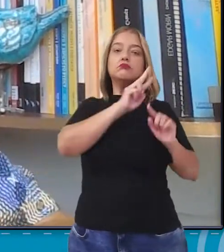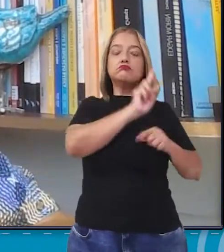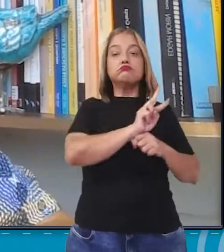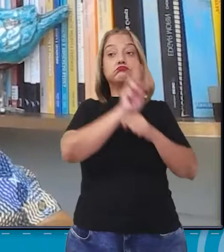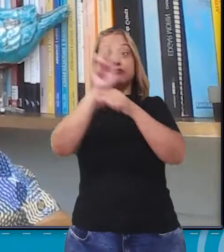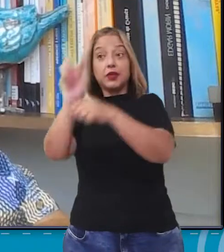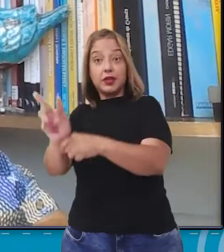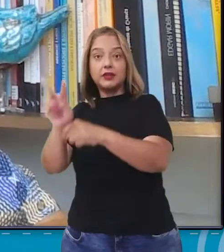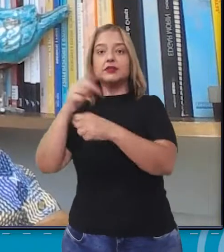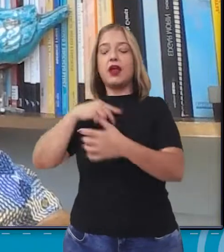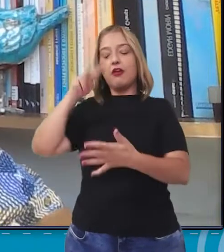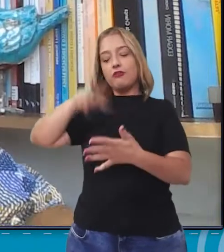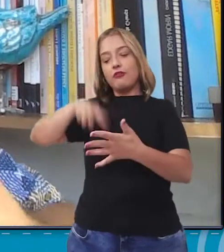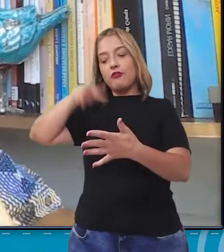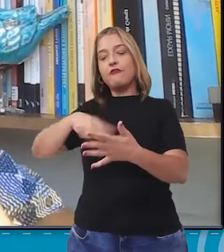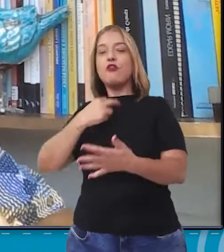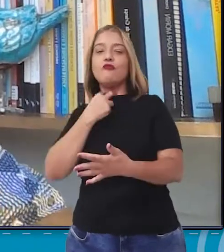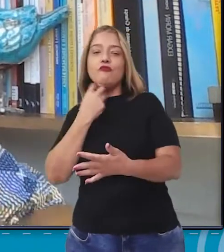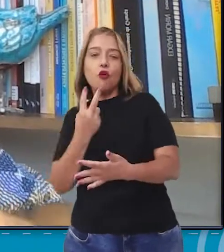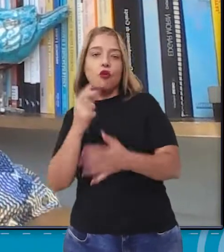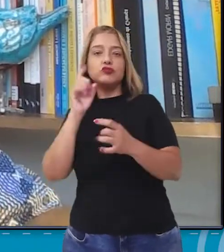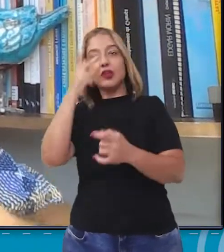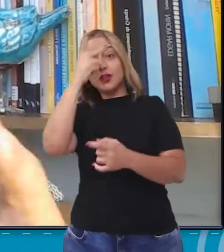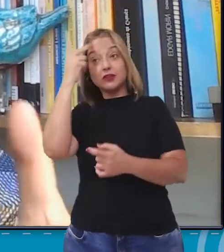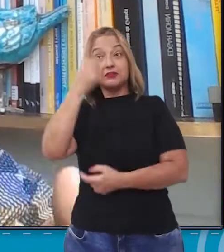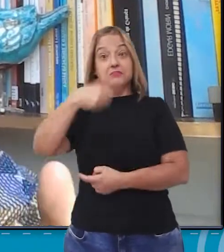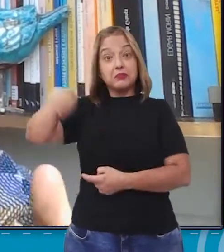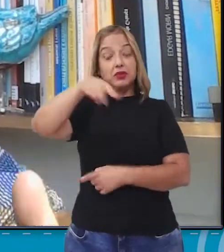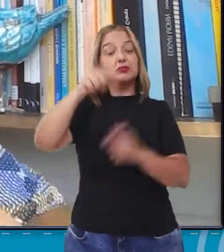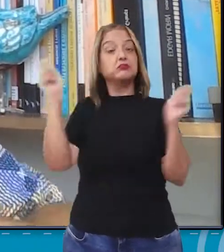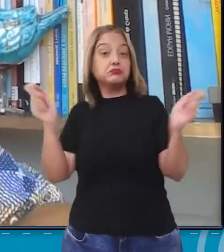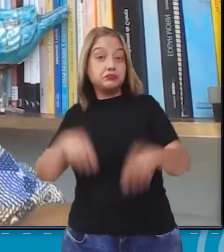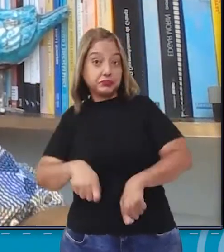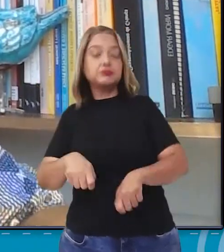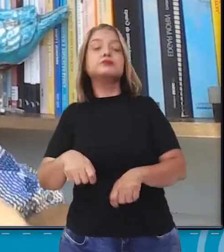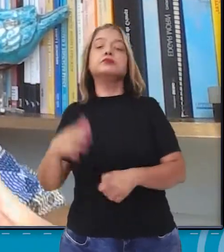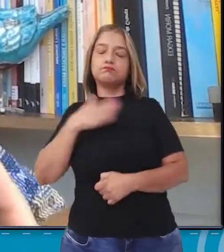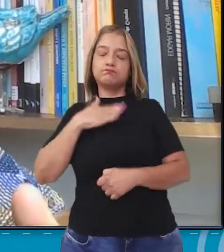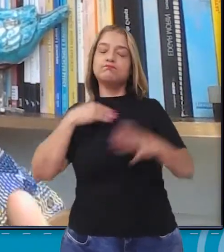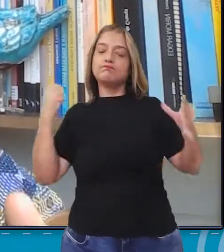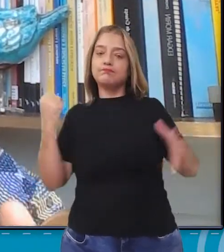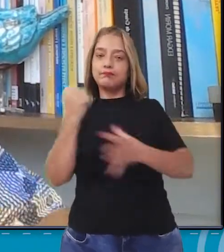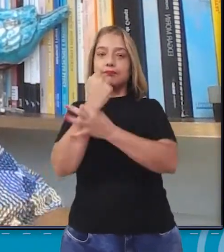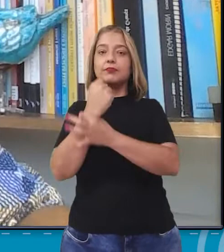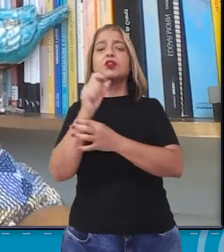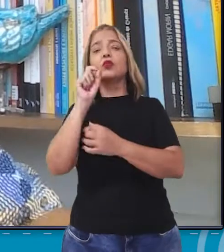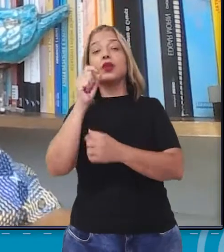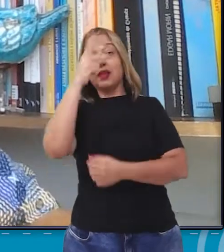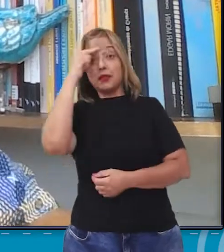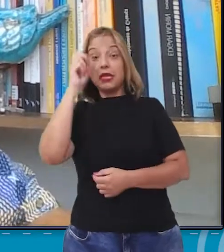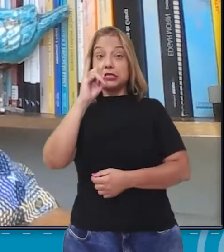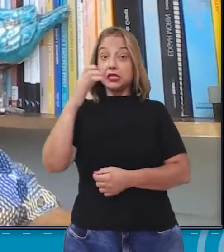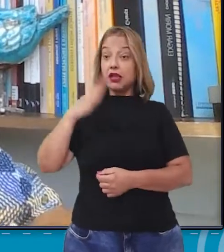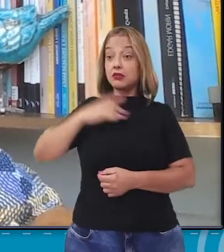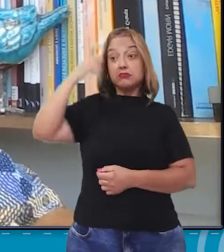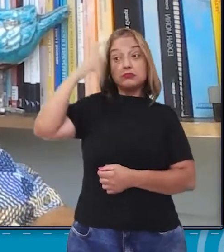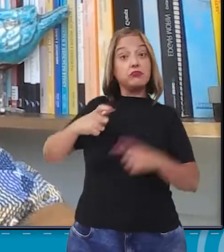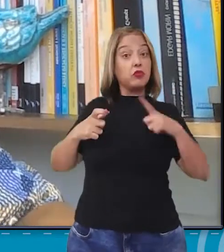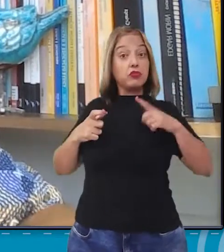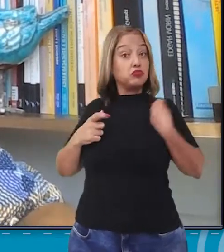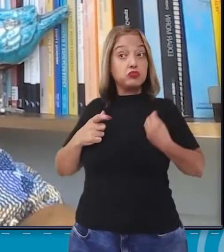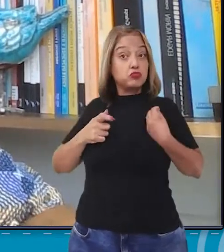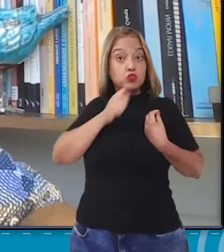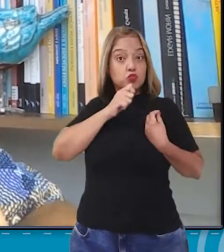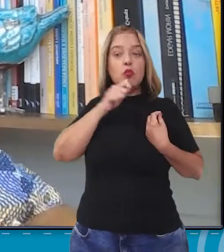livros falarem. Né? E eu garanto que nesse momento as pessoas possam entender que na minha ausência elas